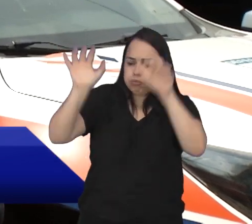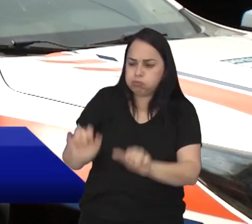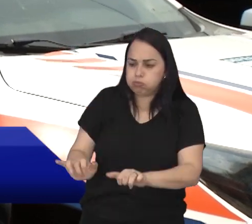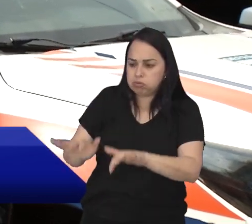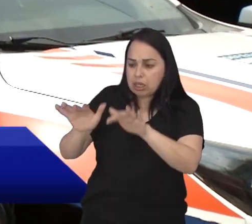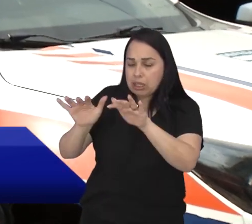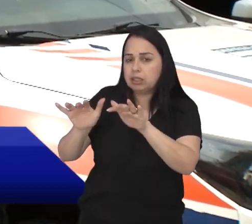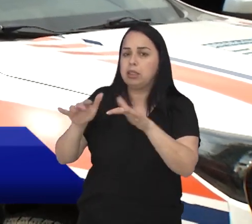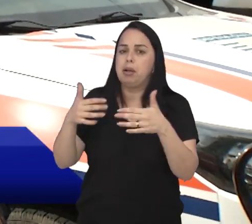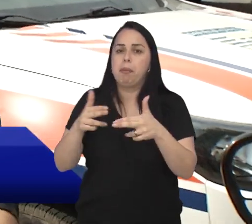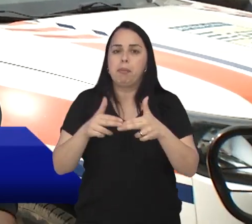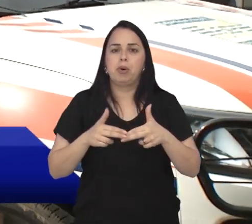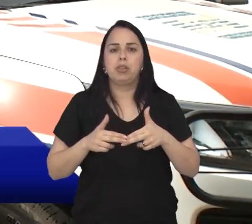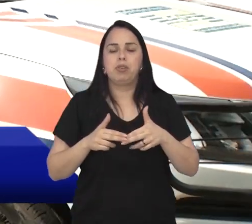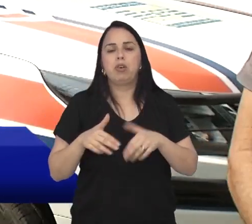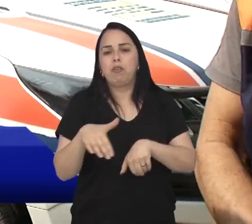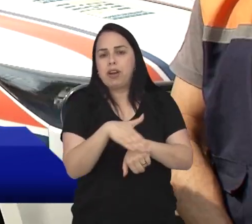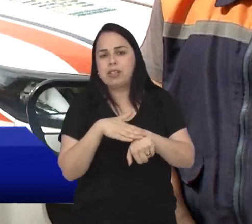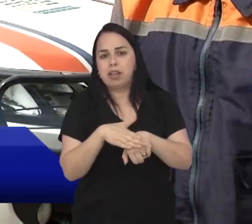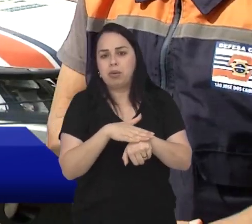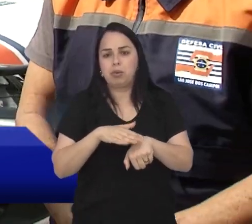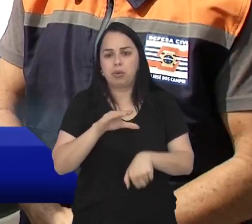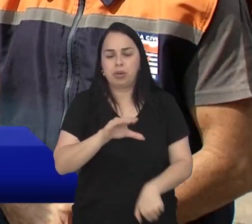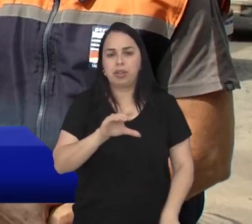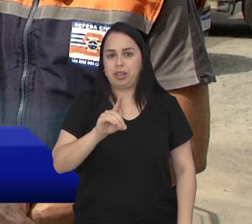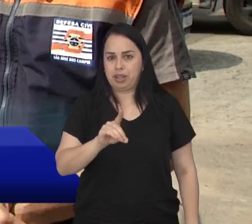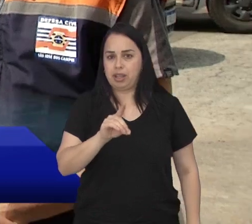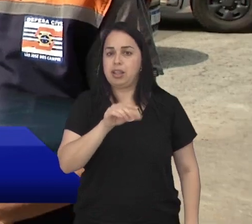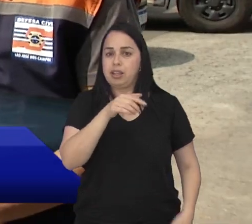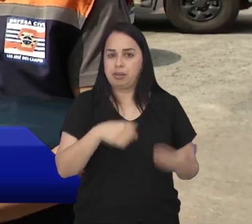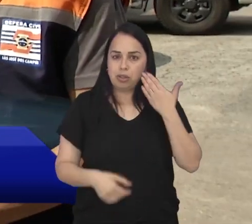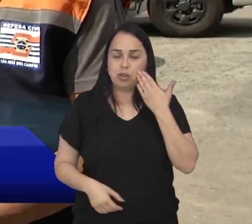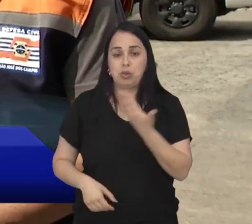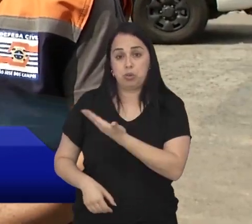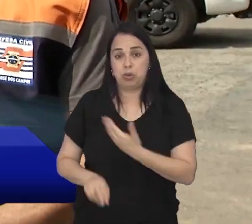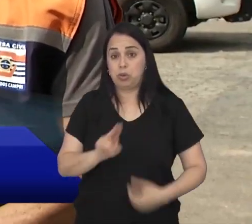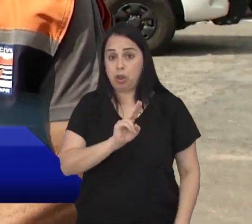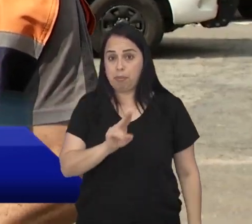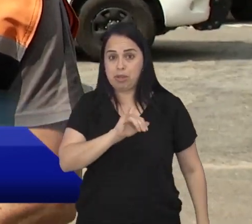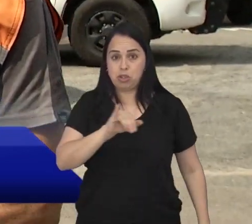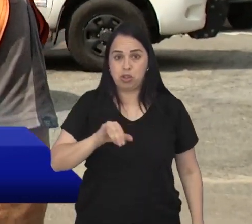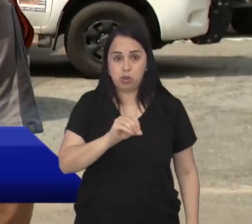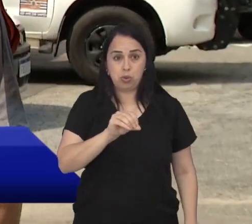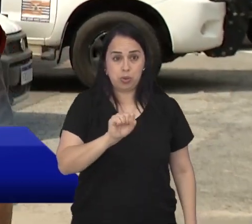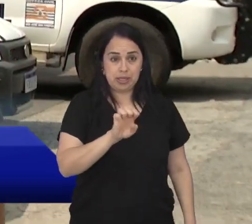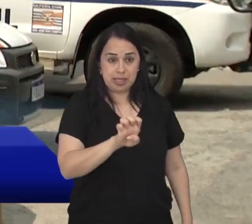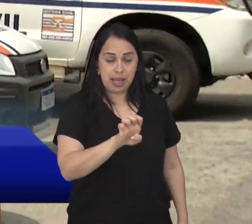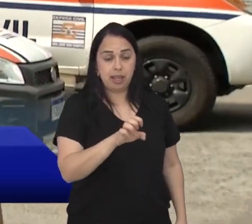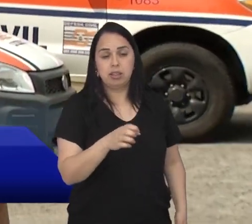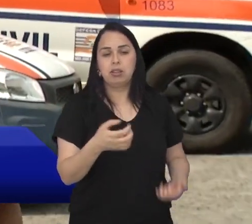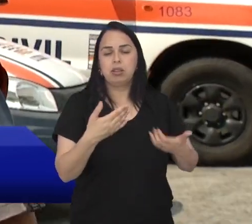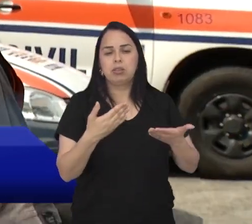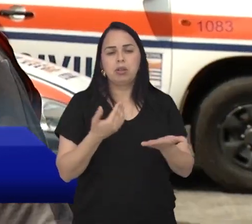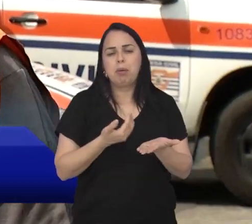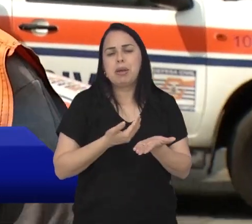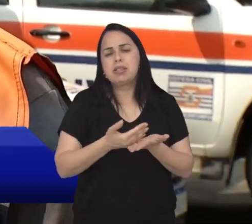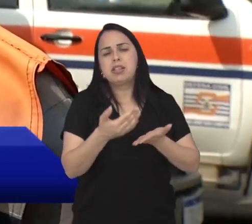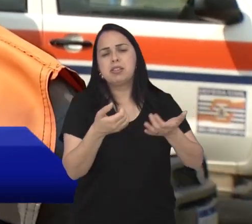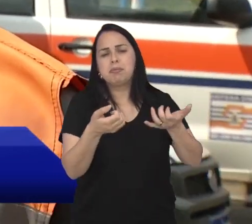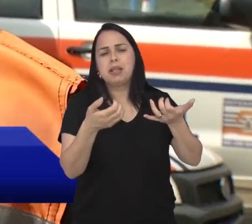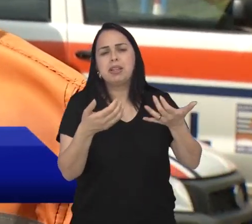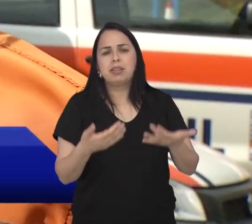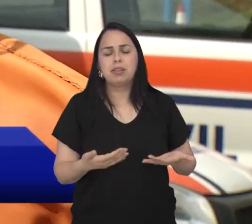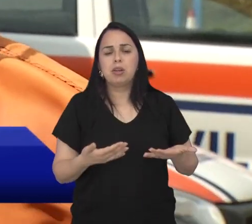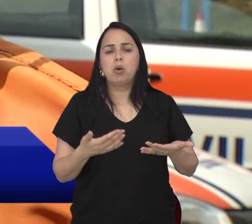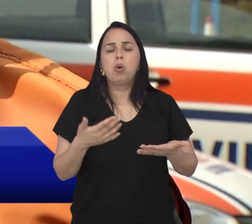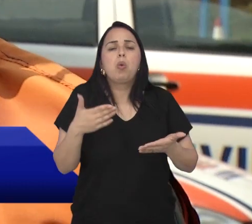gente vai conversar com o coordenador da Defesa Civil, que é o José Benedito da Silva. Então, José Benedito, a gente começa falando um pouquinho, né, de